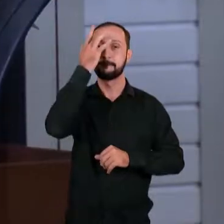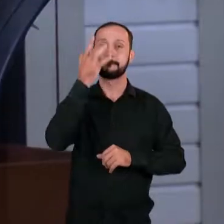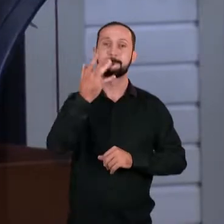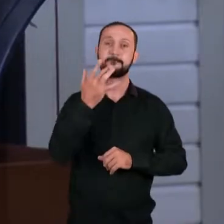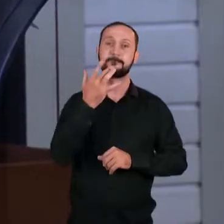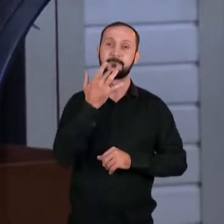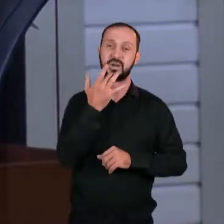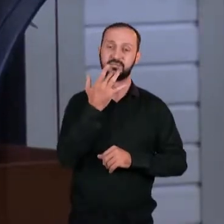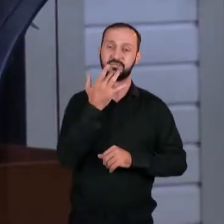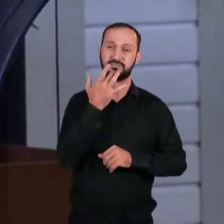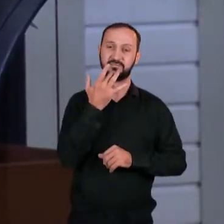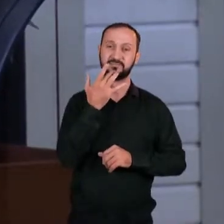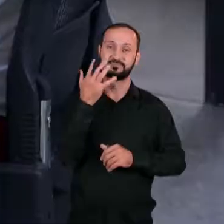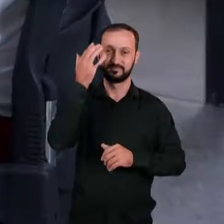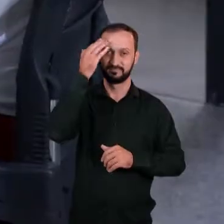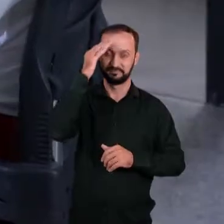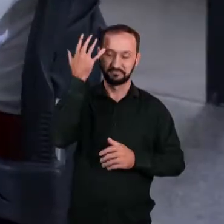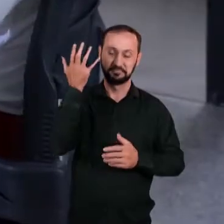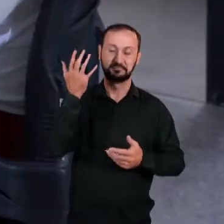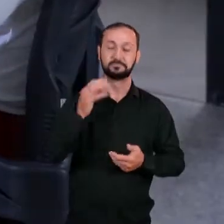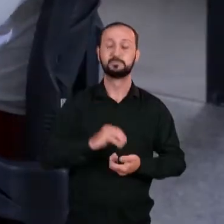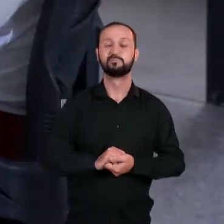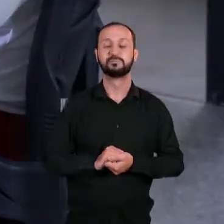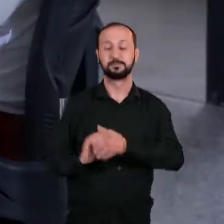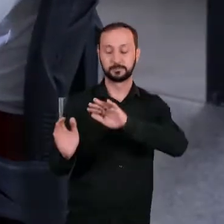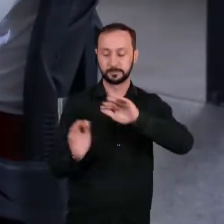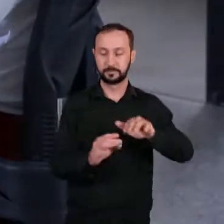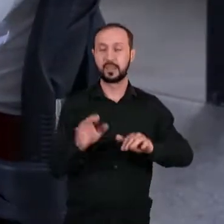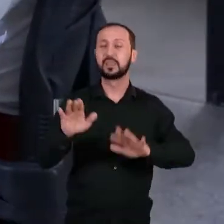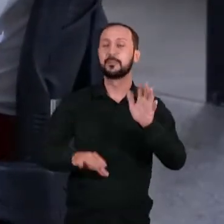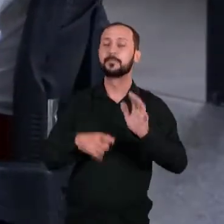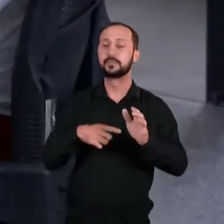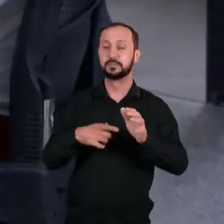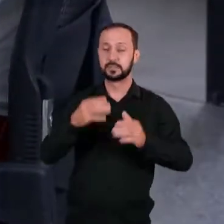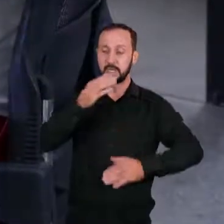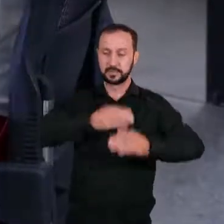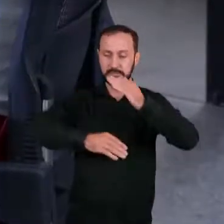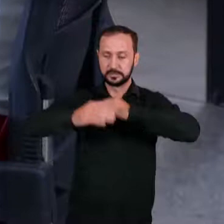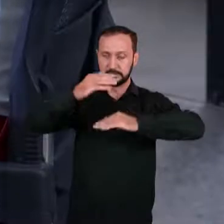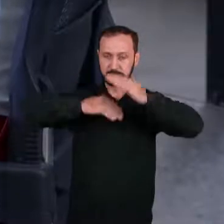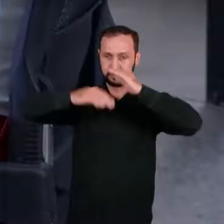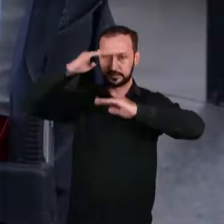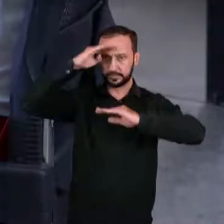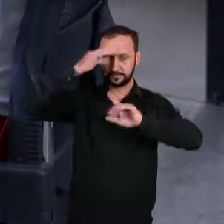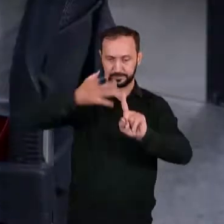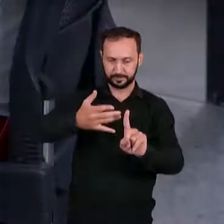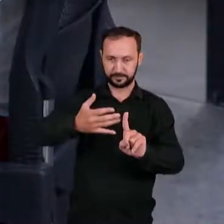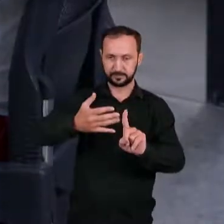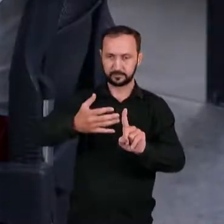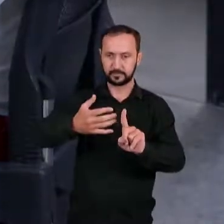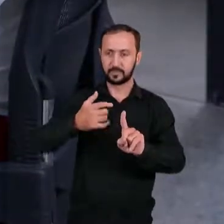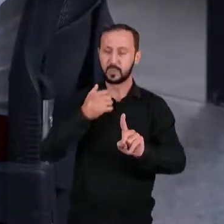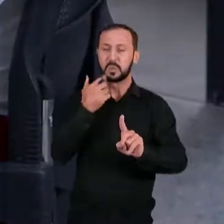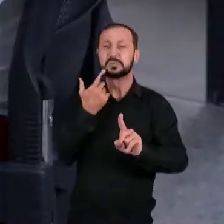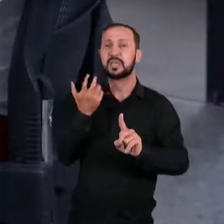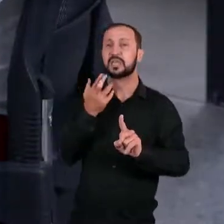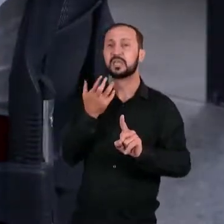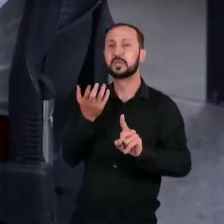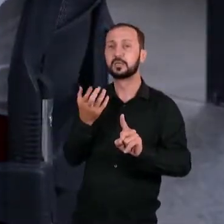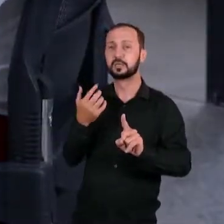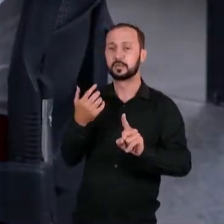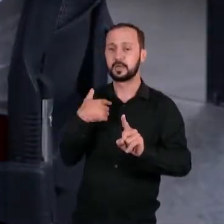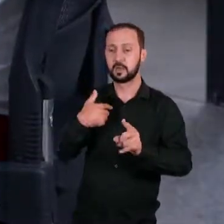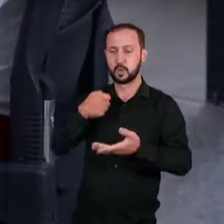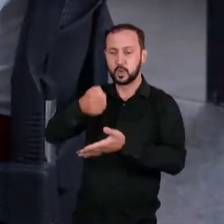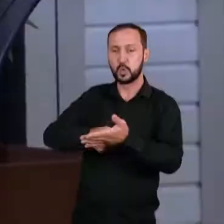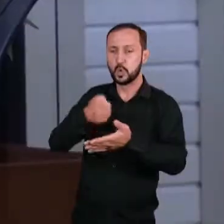o desenvolvimento da síndrome de burnout. E depois que ela está com essa síndrome, ela não consegue dar esse feedback que ela está se exigindo,